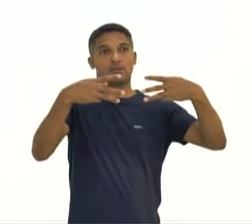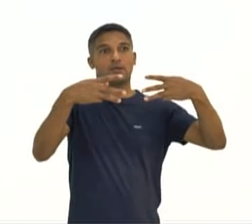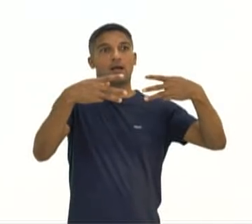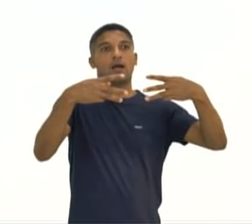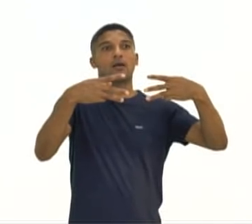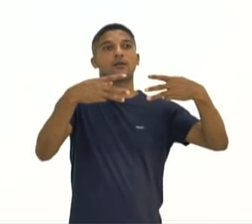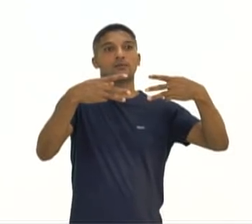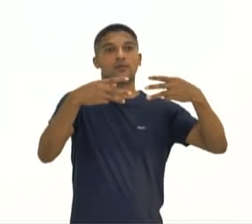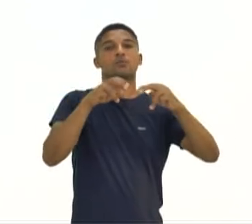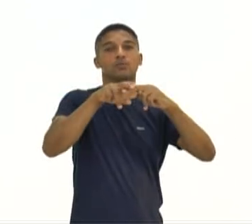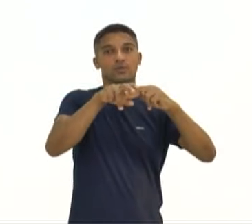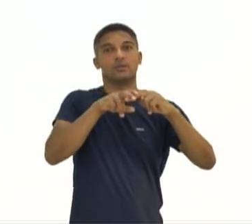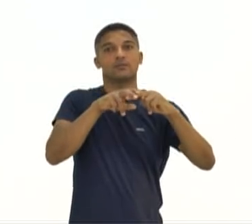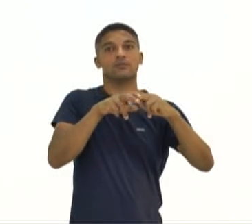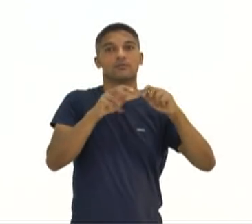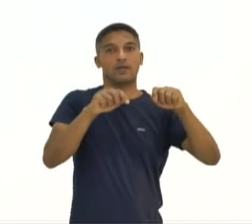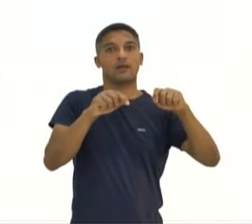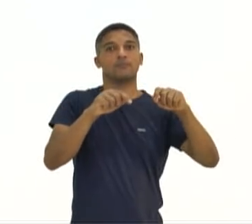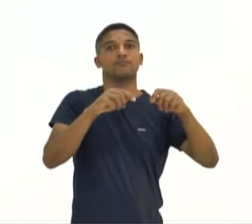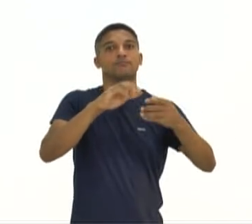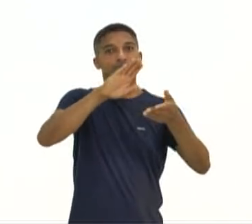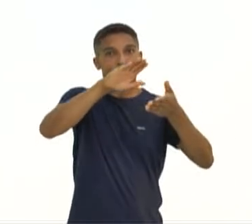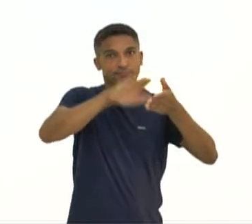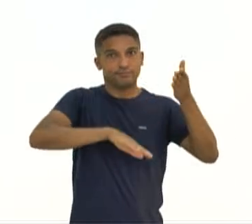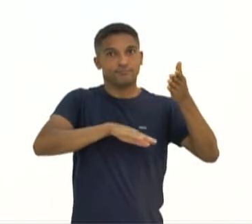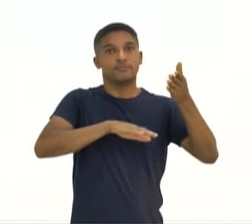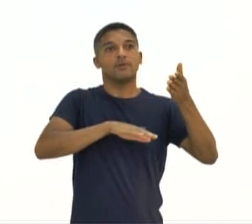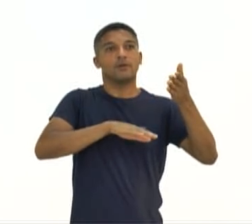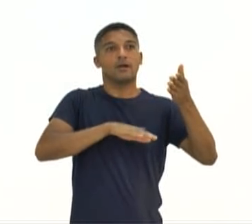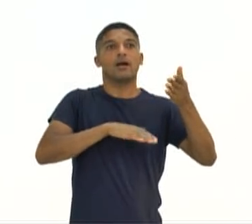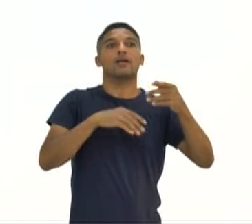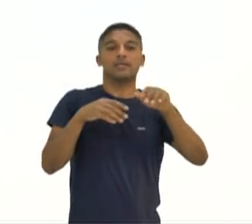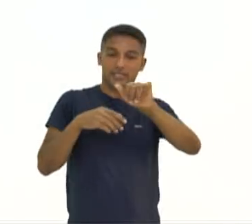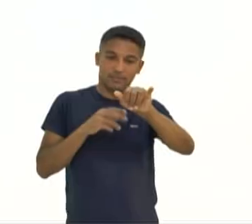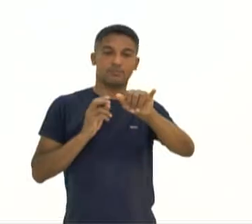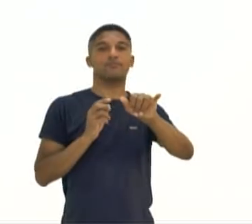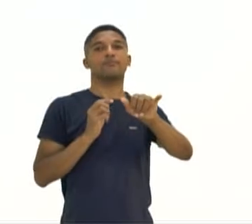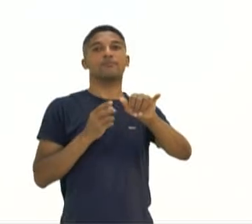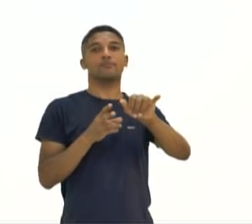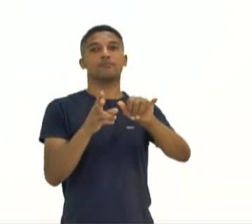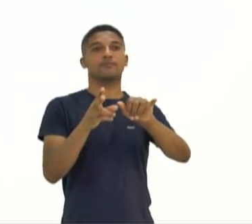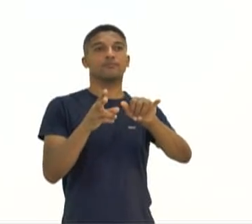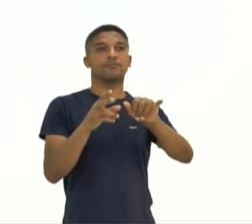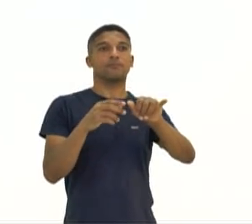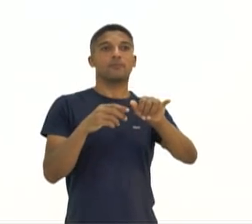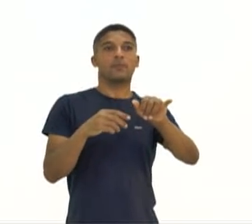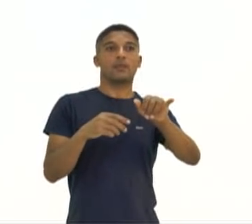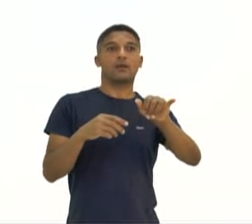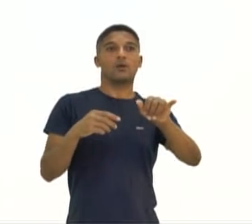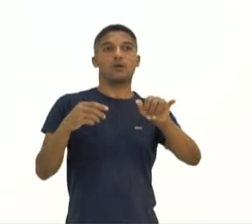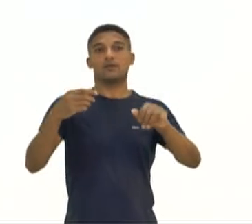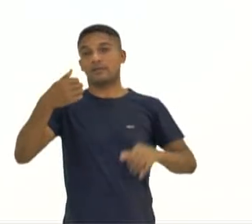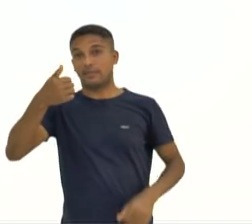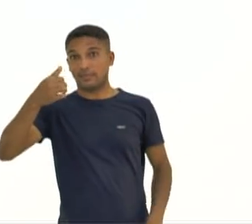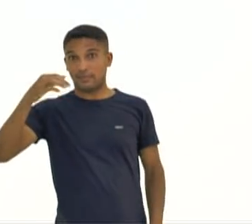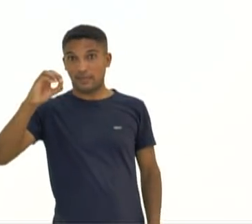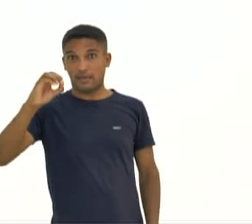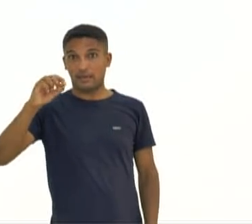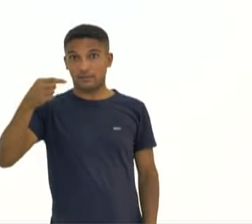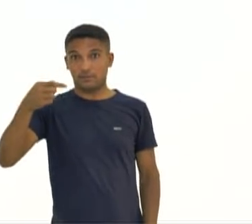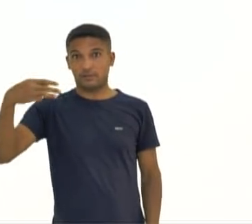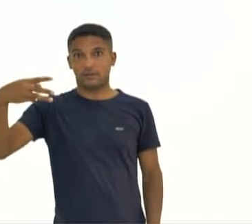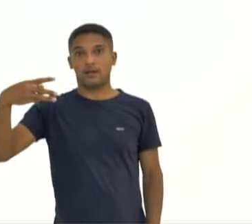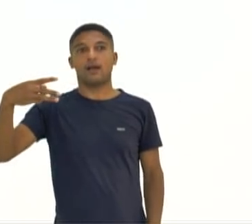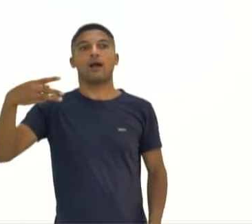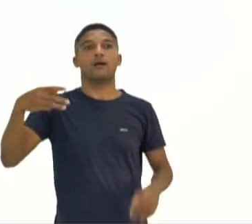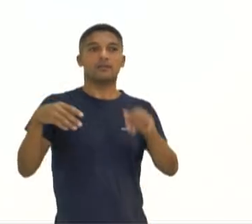consigo eliminá-lo, resultando apenas em Y. E 10 menos 3, eu tenho que é 7,